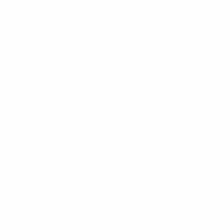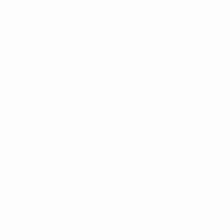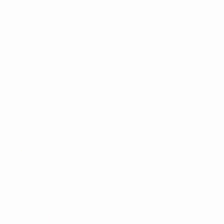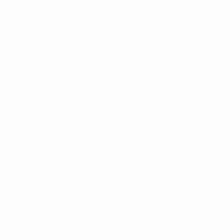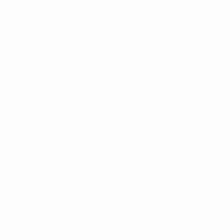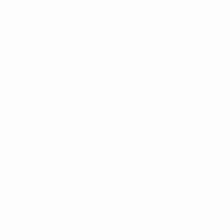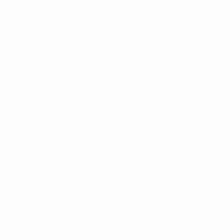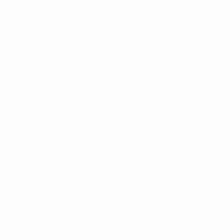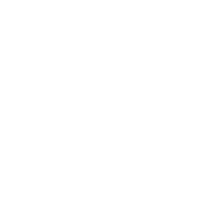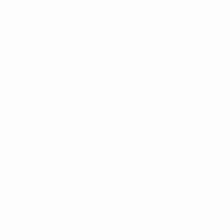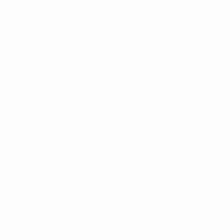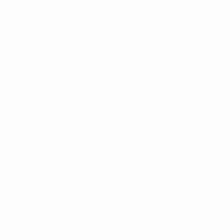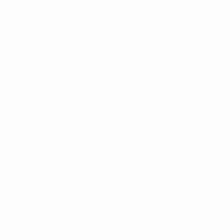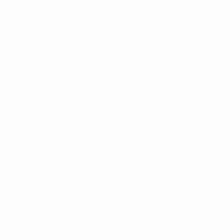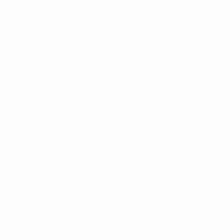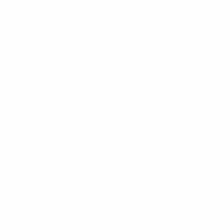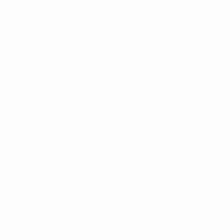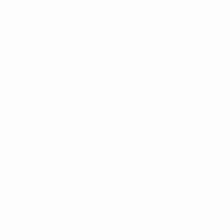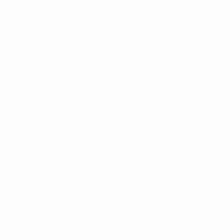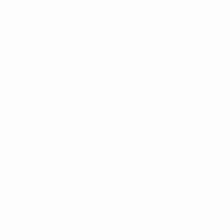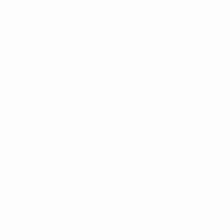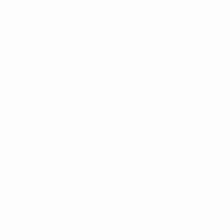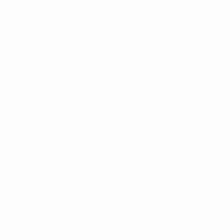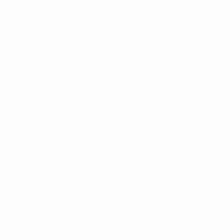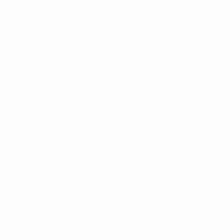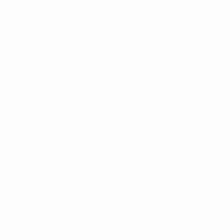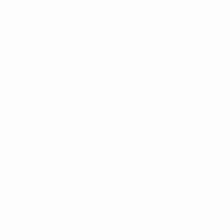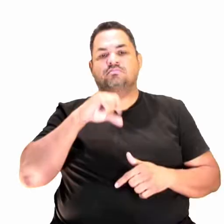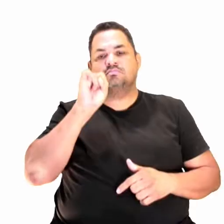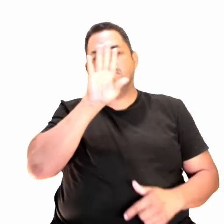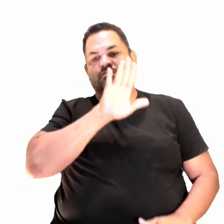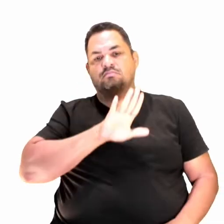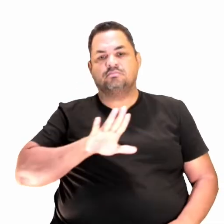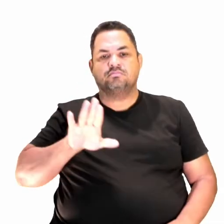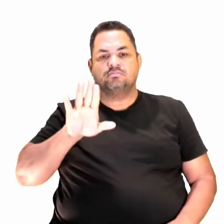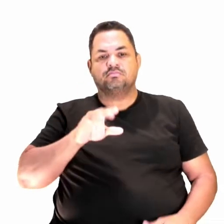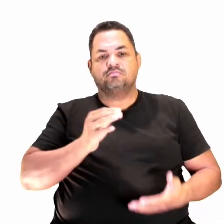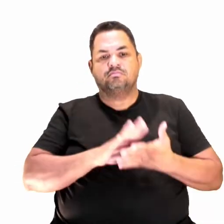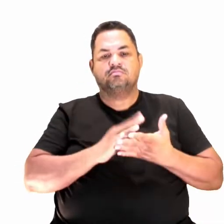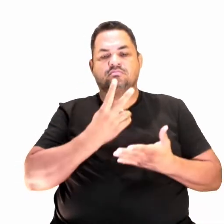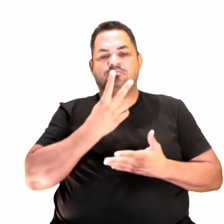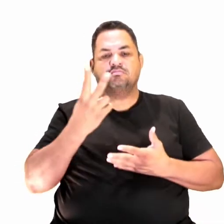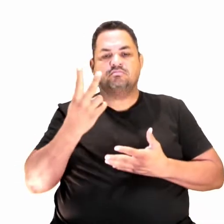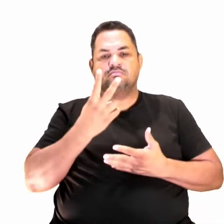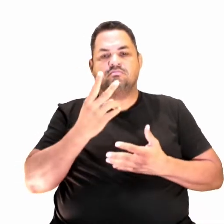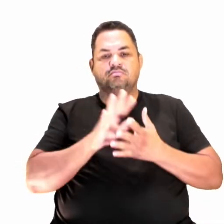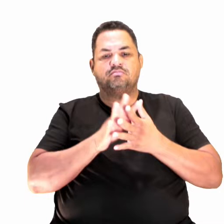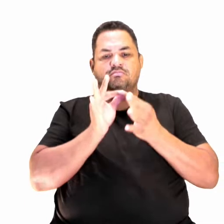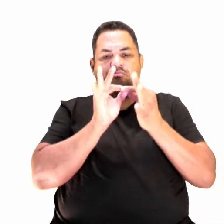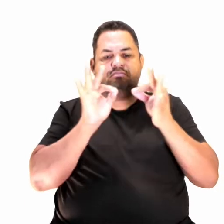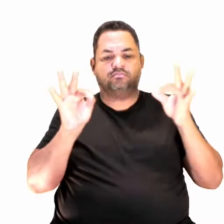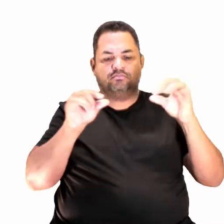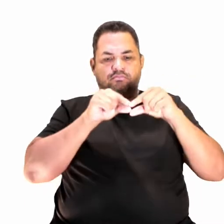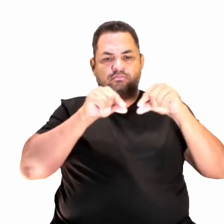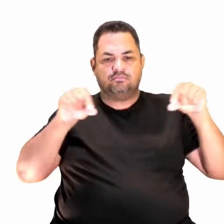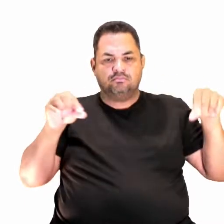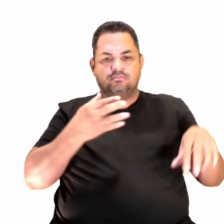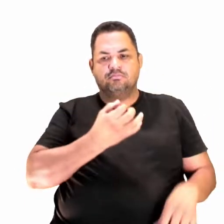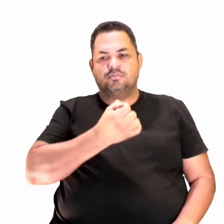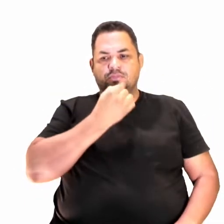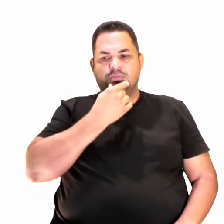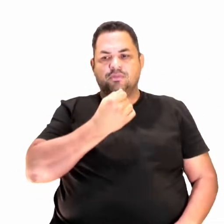What's the matter? Qual é o problema? Nós temos aí uma imagem com 2 itens, temos uma fita métrica e